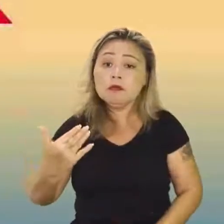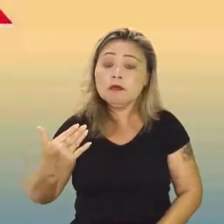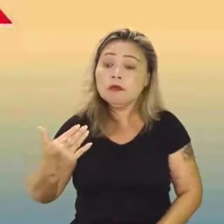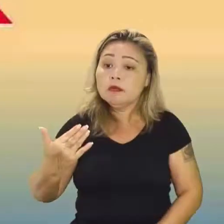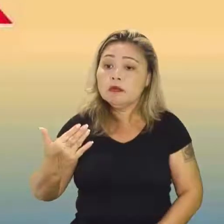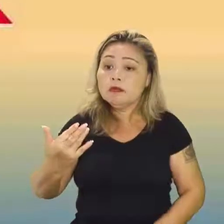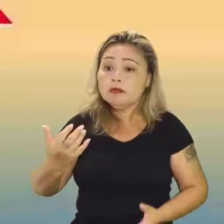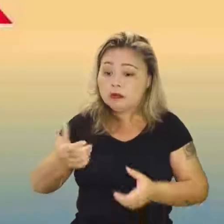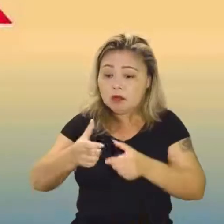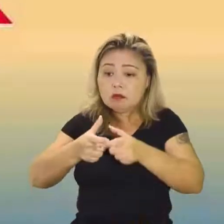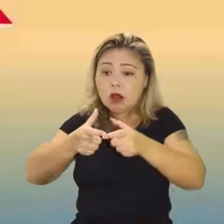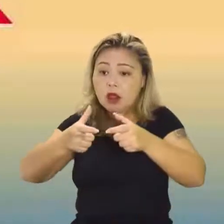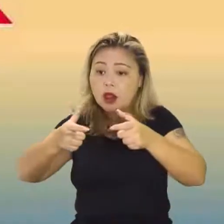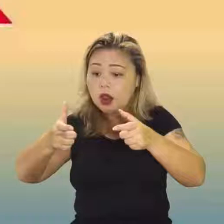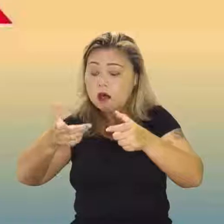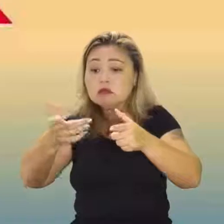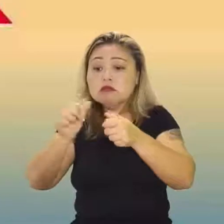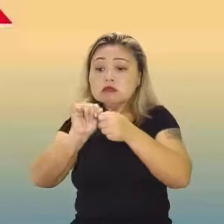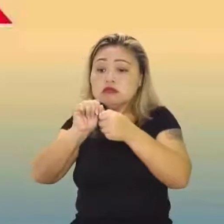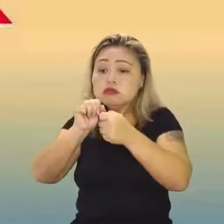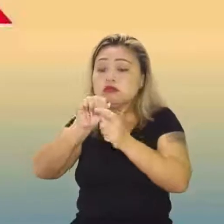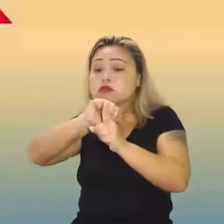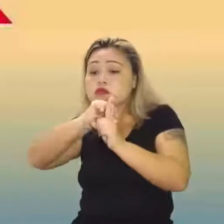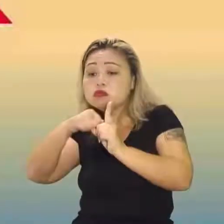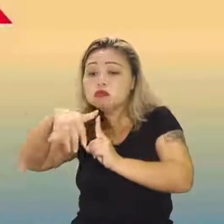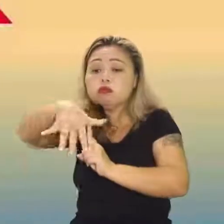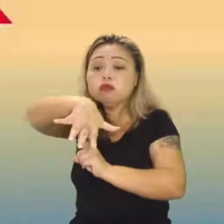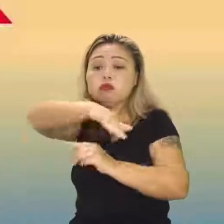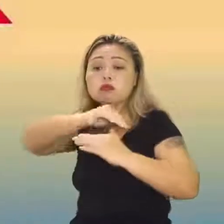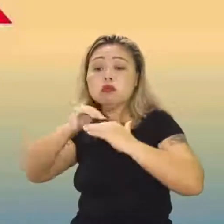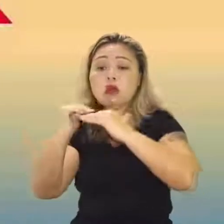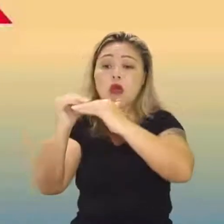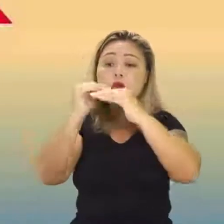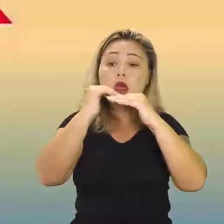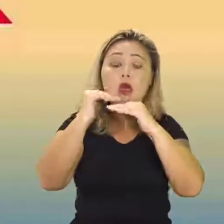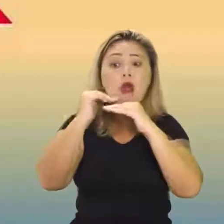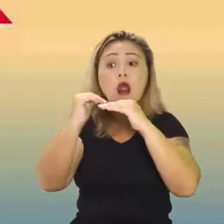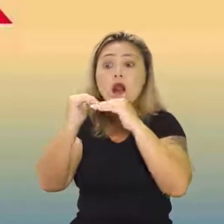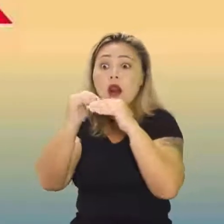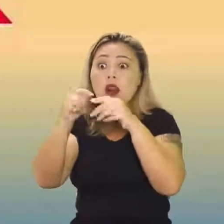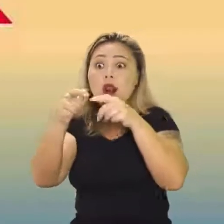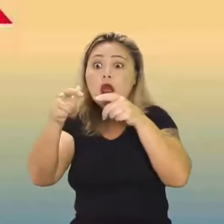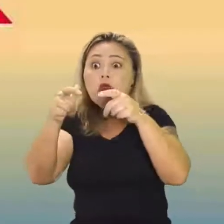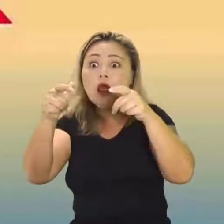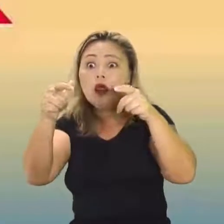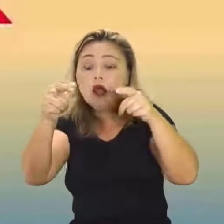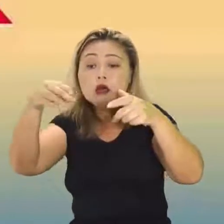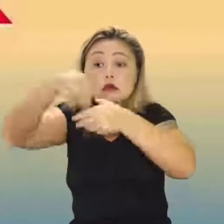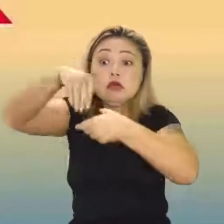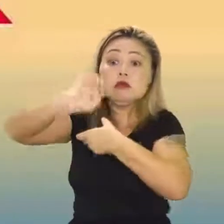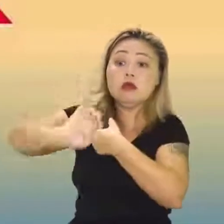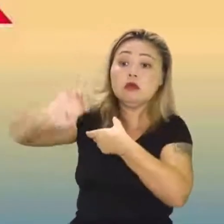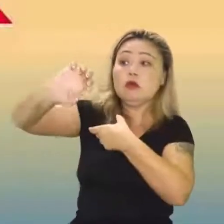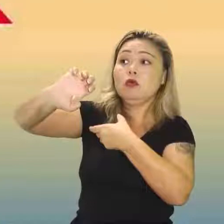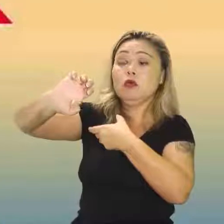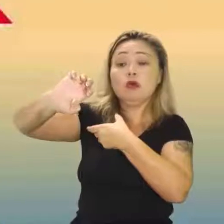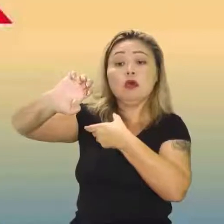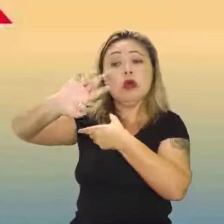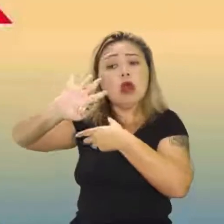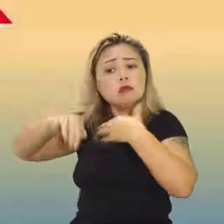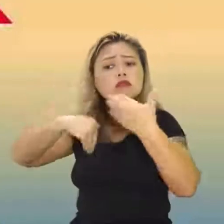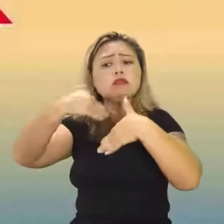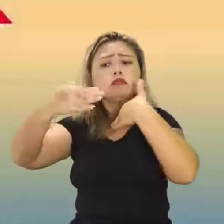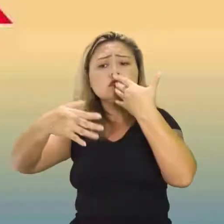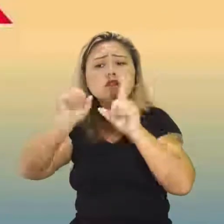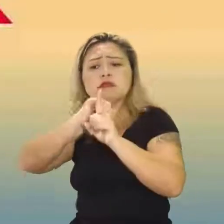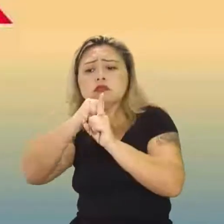um crescimento do socialismo tão grande. O socialismo ele estava em fase de crescimento tão grande dentro da Europa, e esse